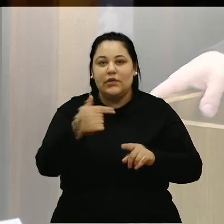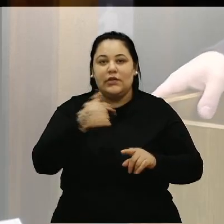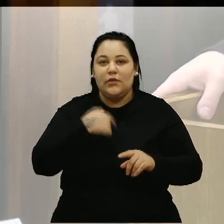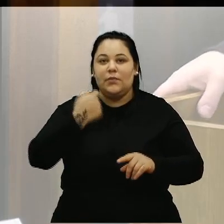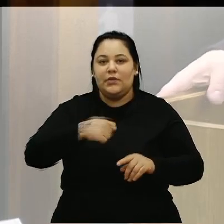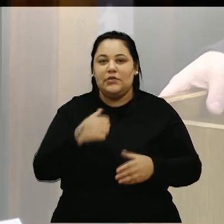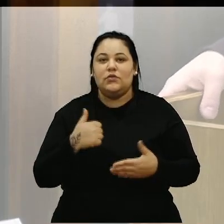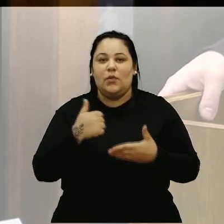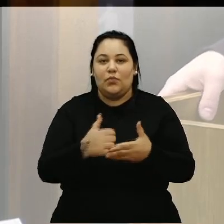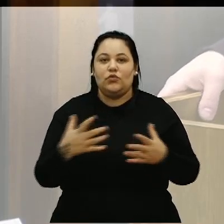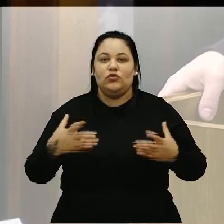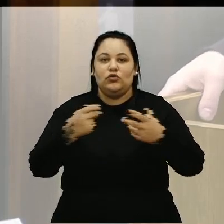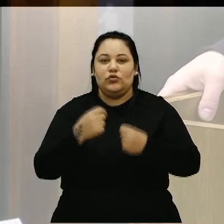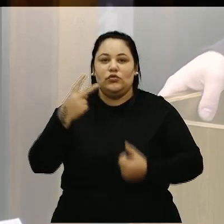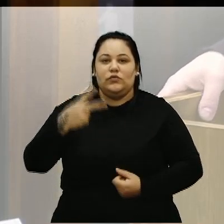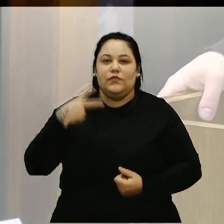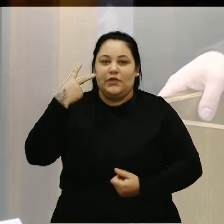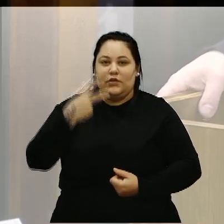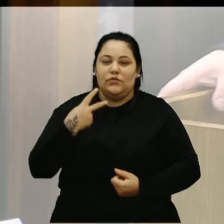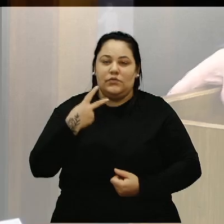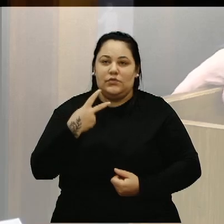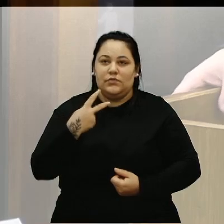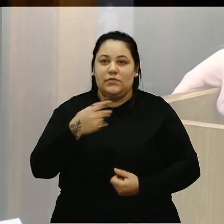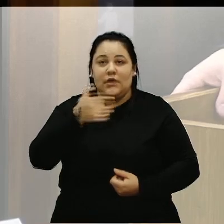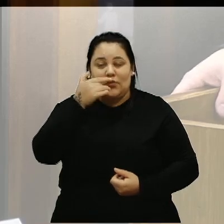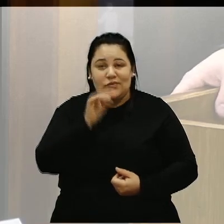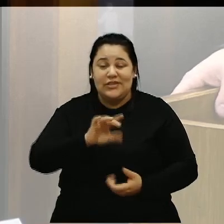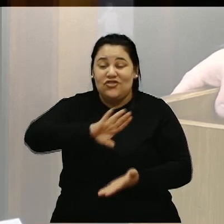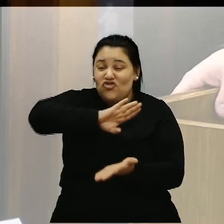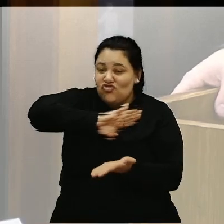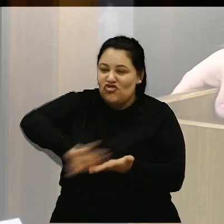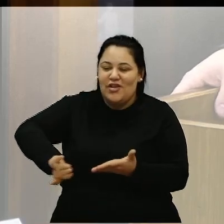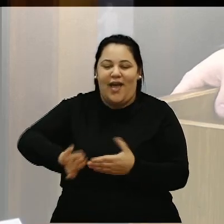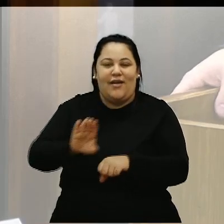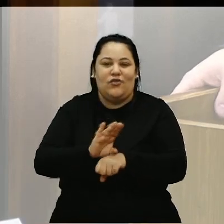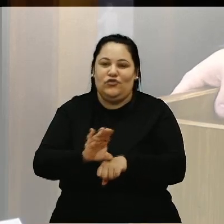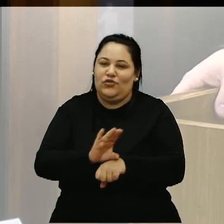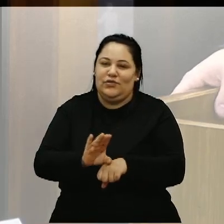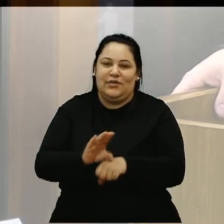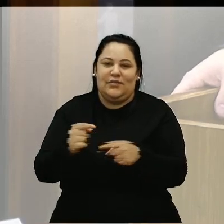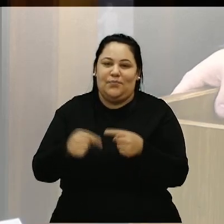dos nobres pares, dos vereadores, para derrubar a inconstitucionalidade.